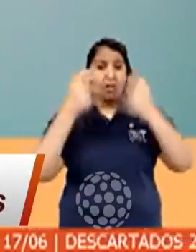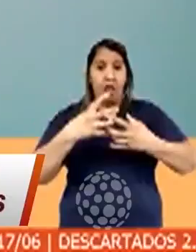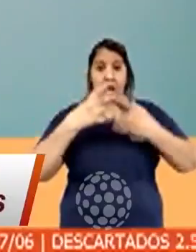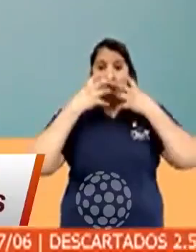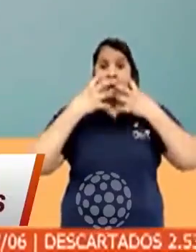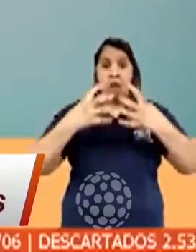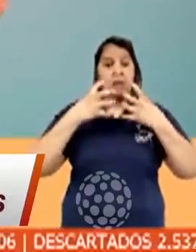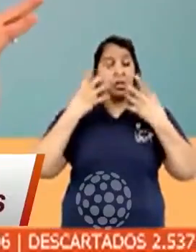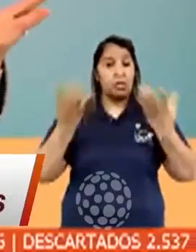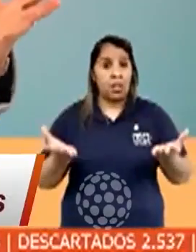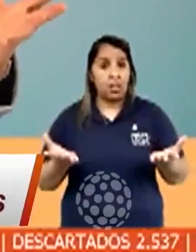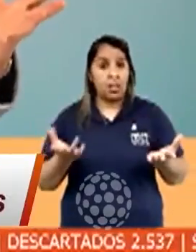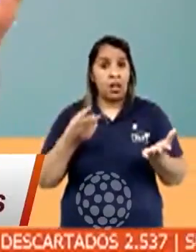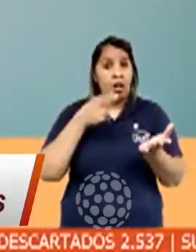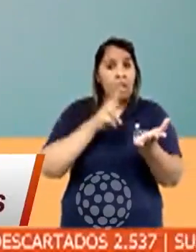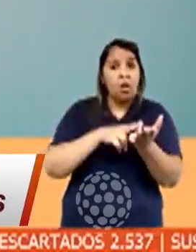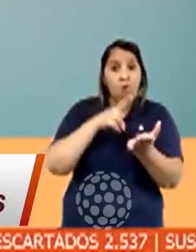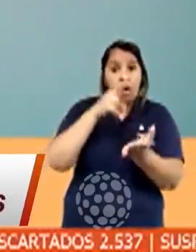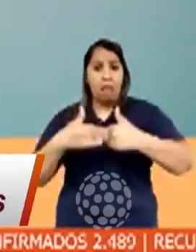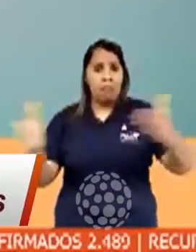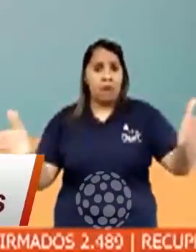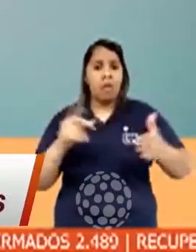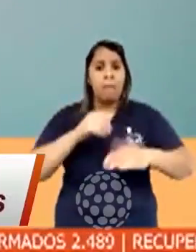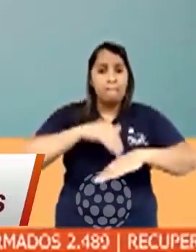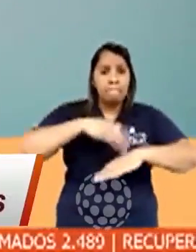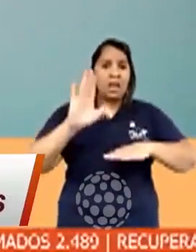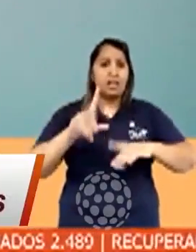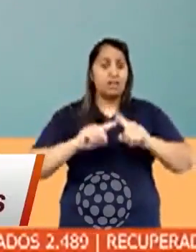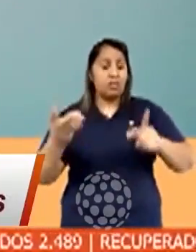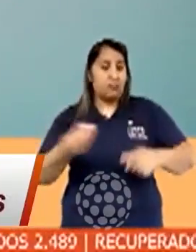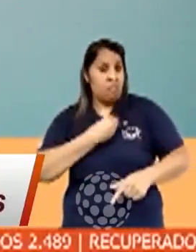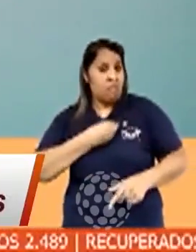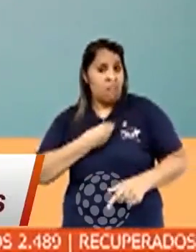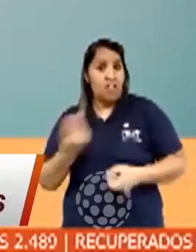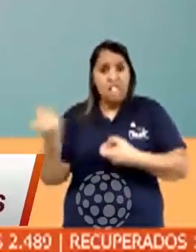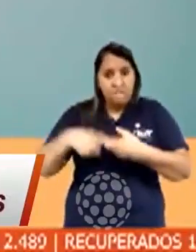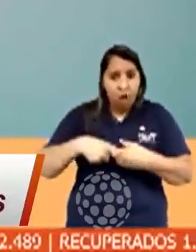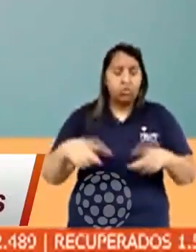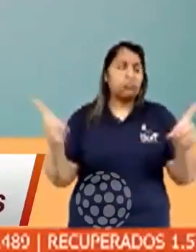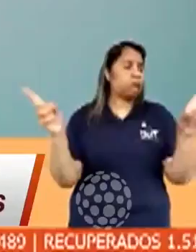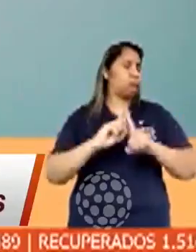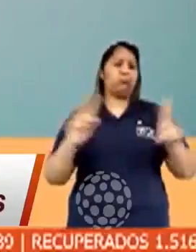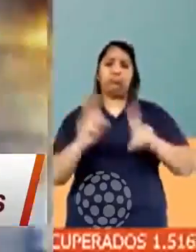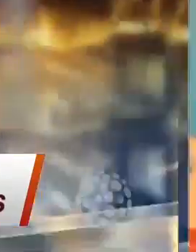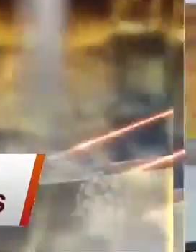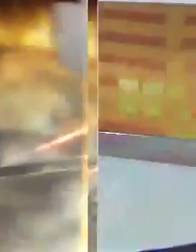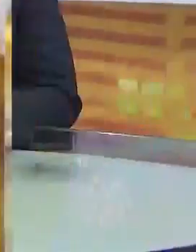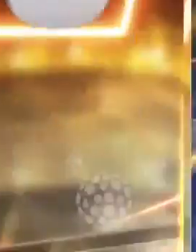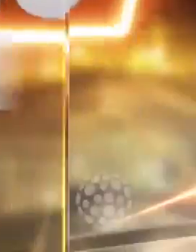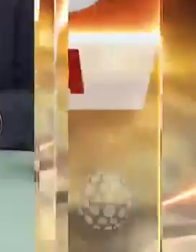E foram a óbito. E tem gente que está brincando com isso. Vidas não voltam. Eu insisto nisso.